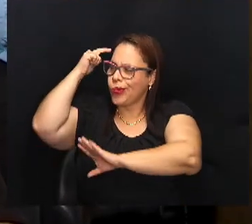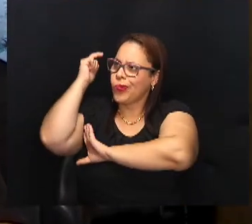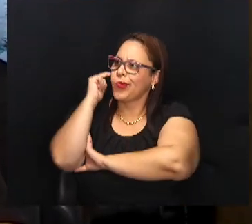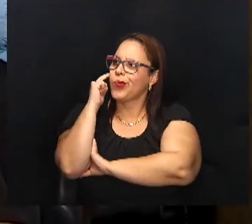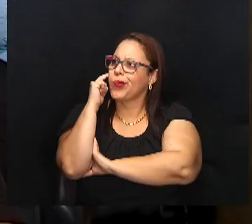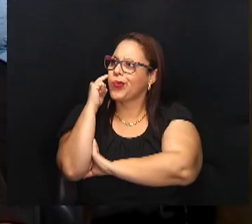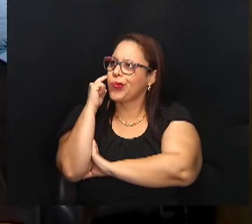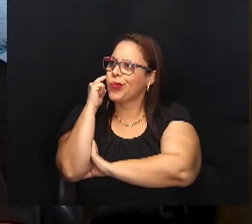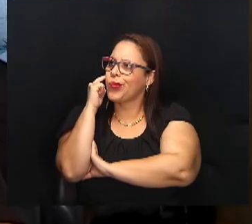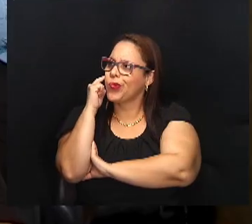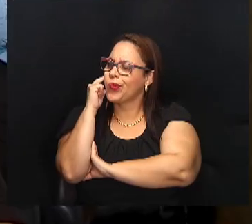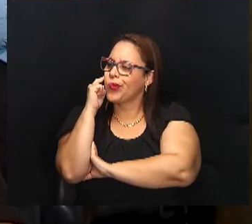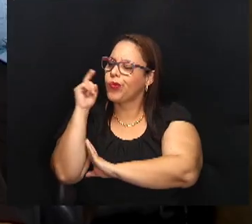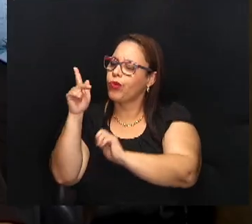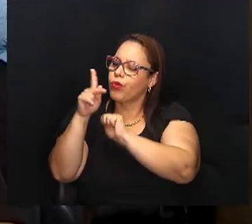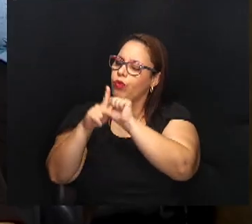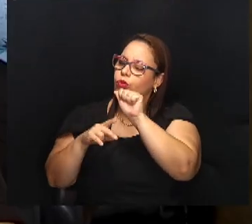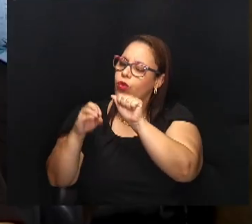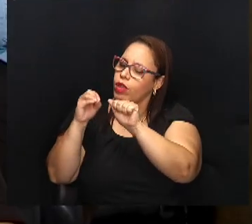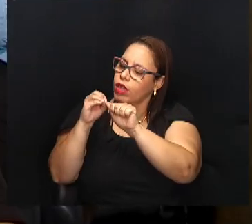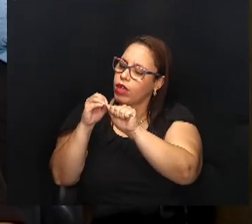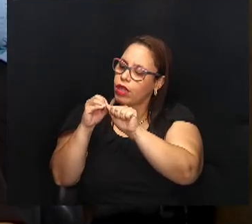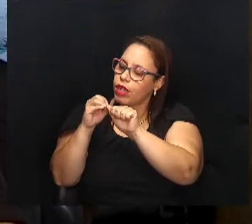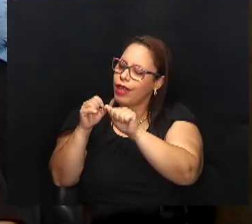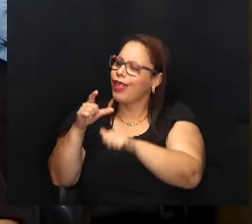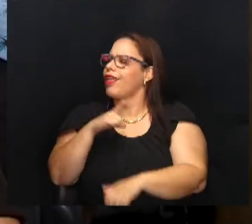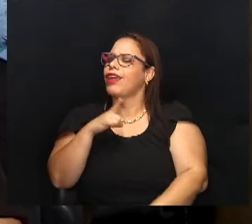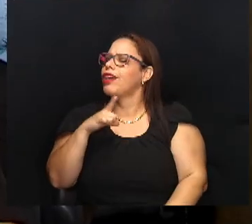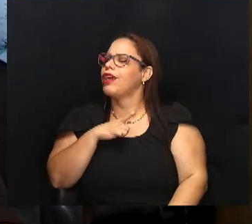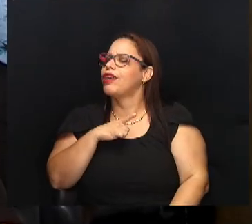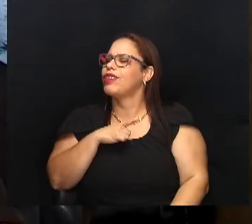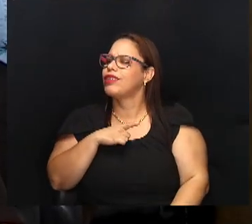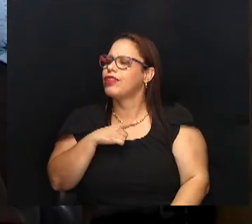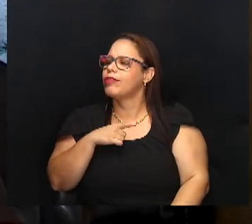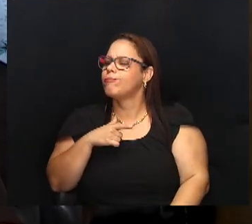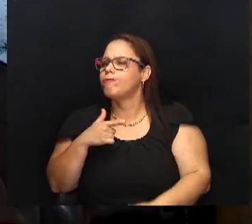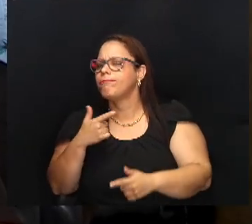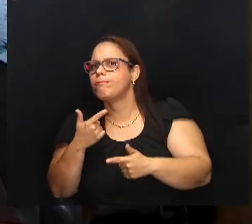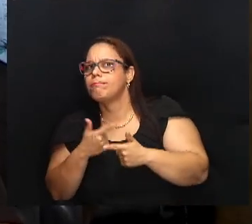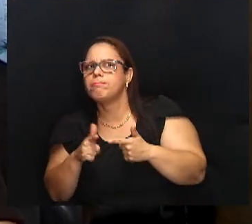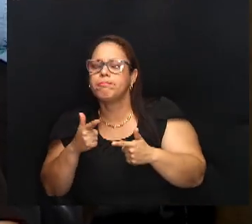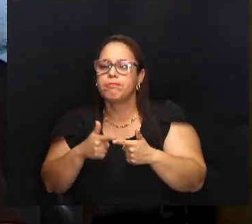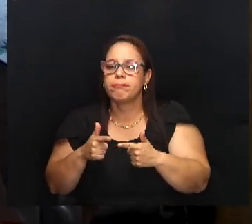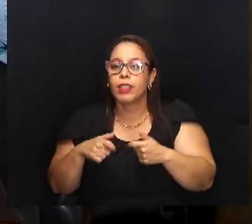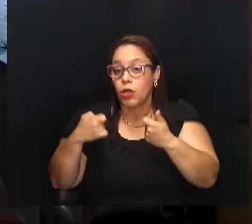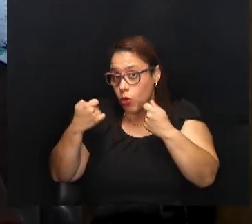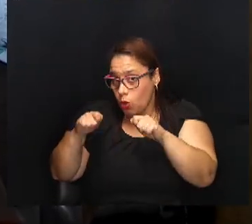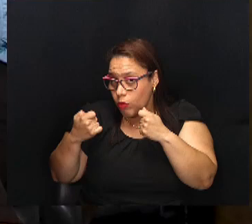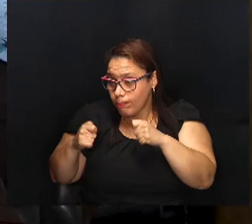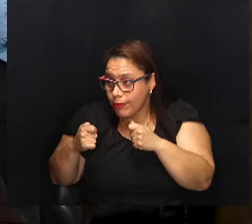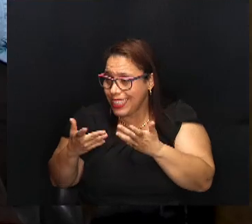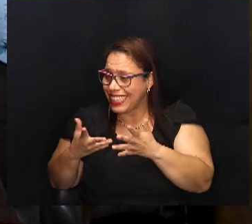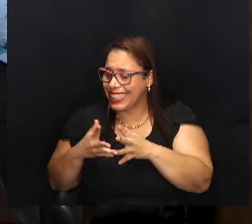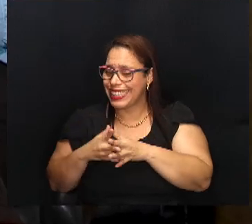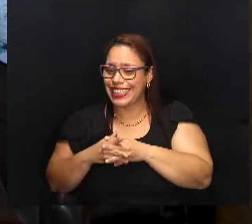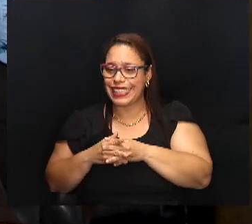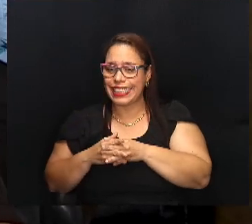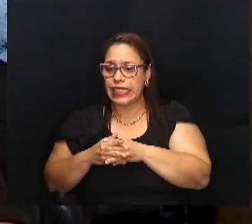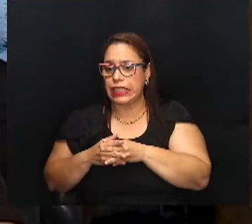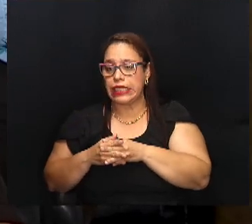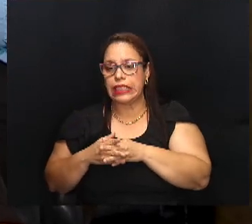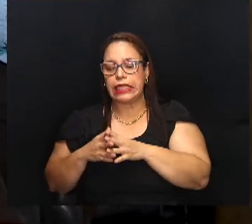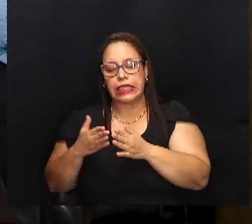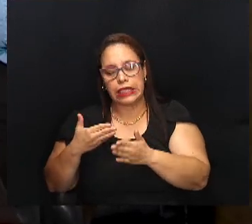projeto, tem algum gargalo que vocês ainda precisam, né, levar